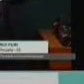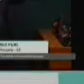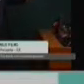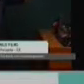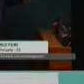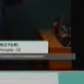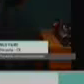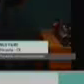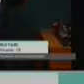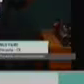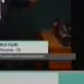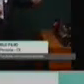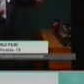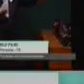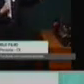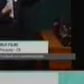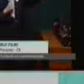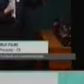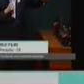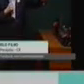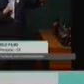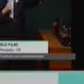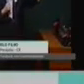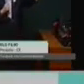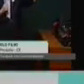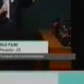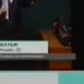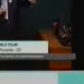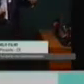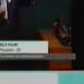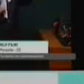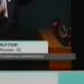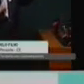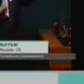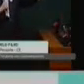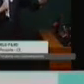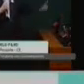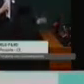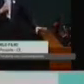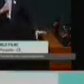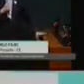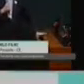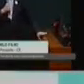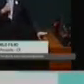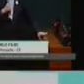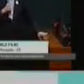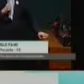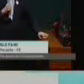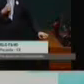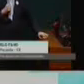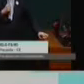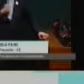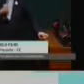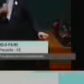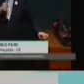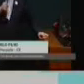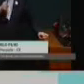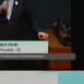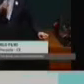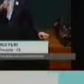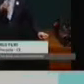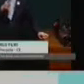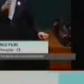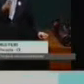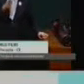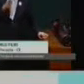em 31% nos últimos 15 anos. O câncer é possível, sim, da gente combater. Agora,